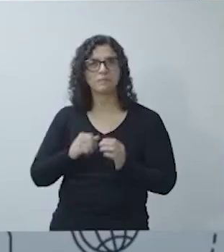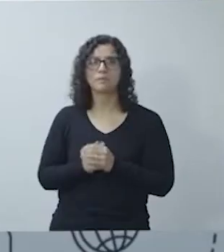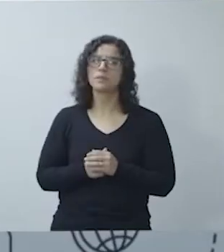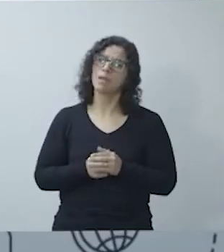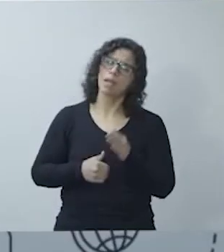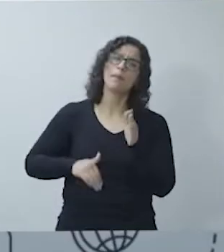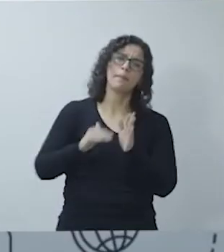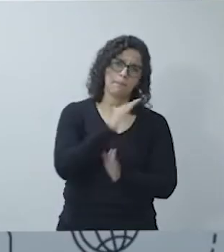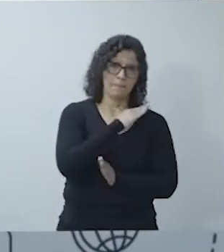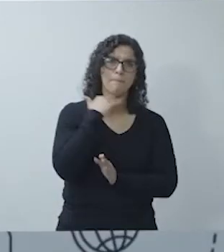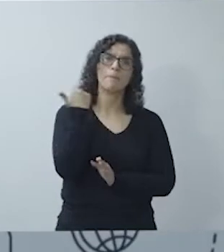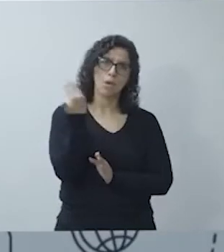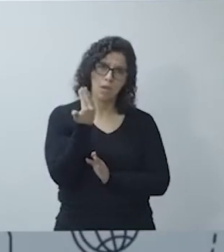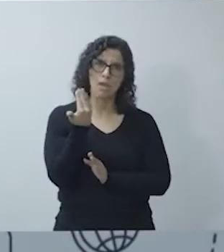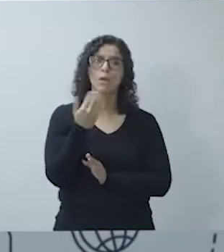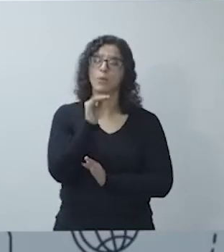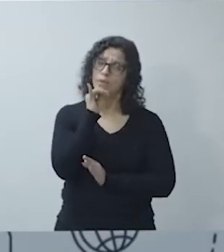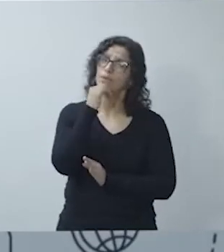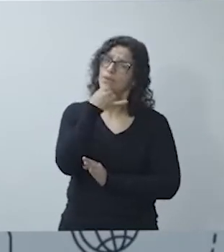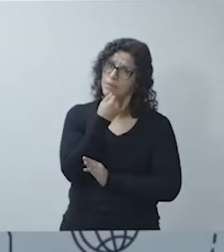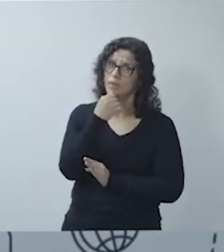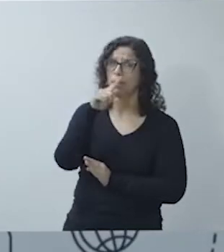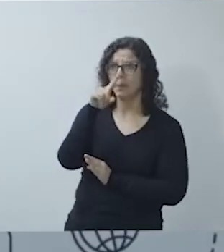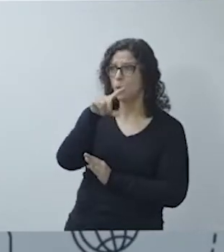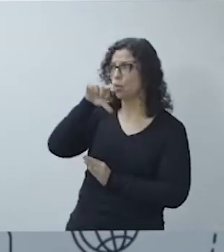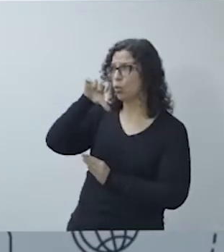1881 e faleceu, infelizmente, em